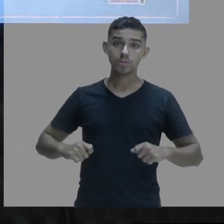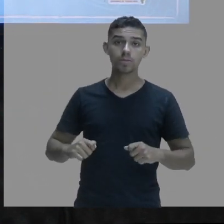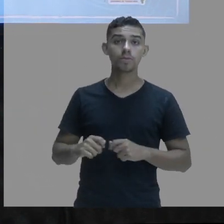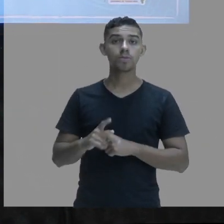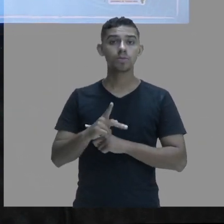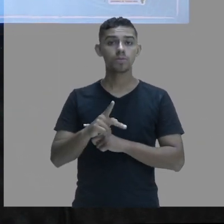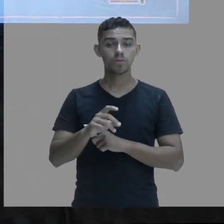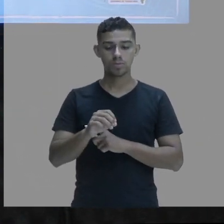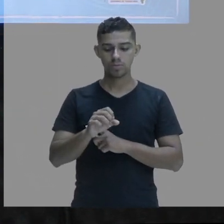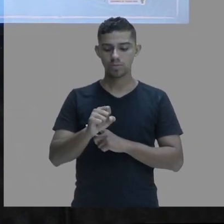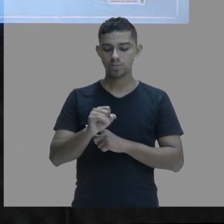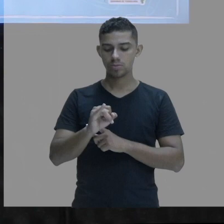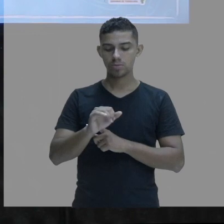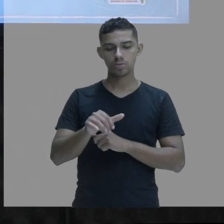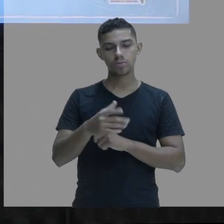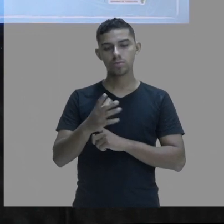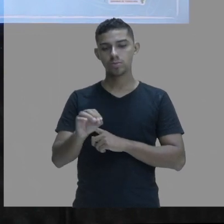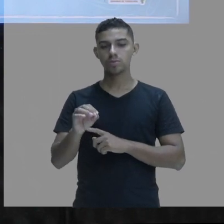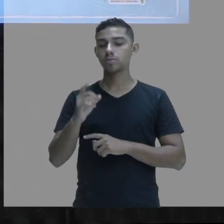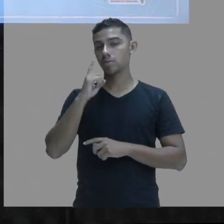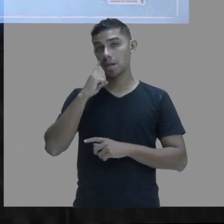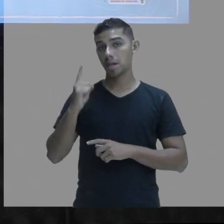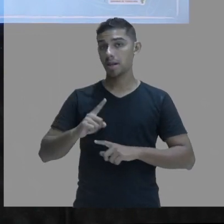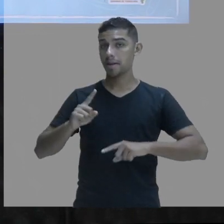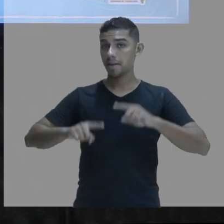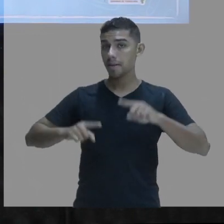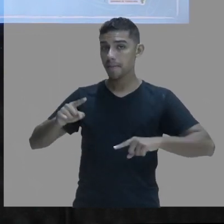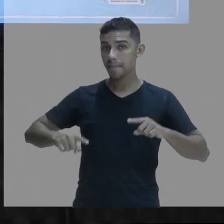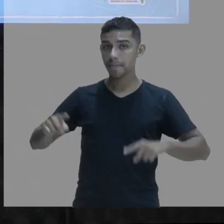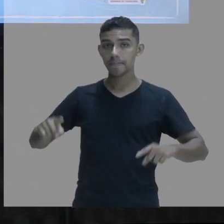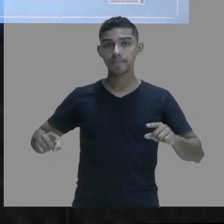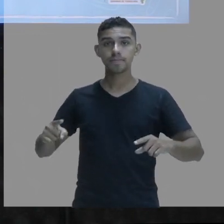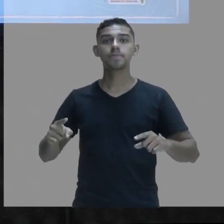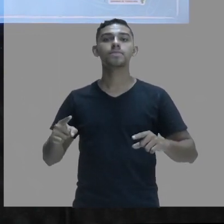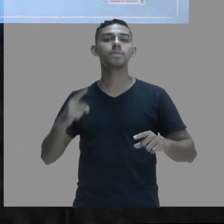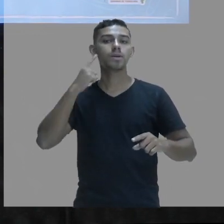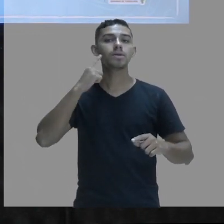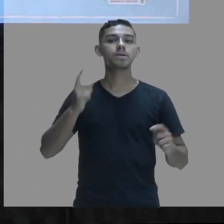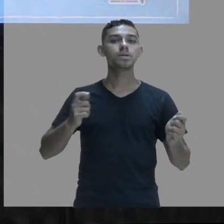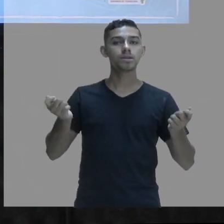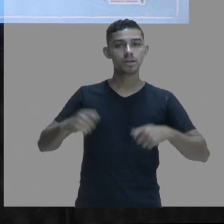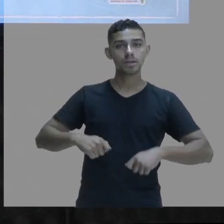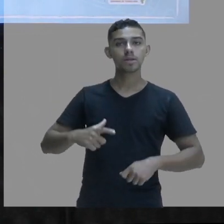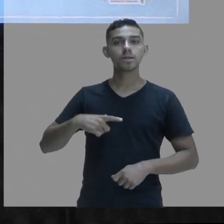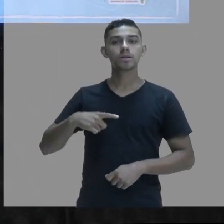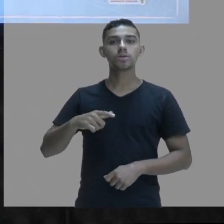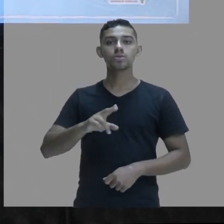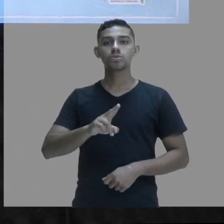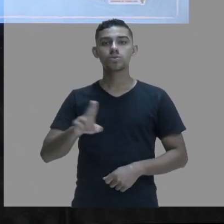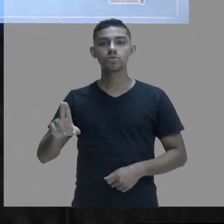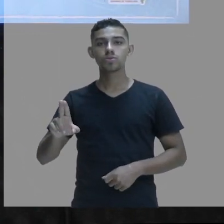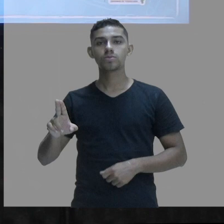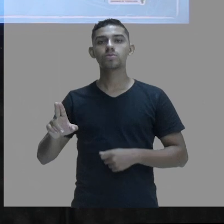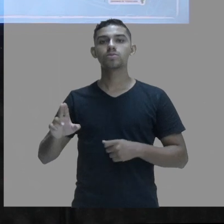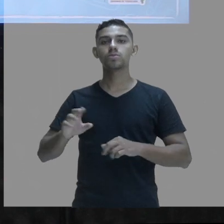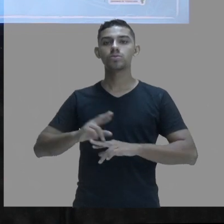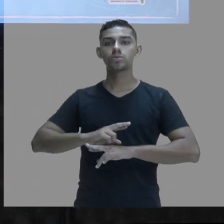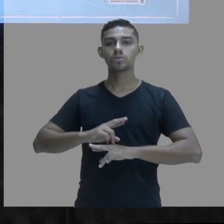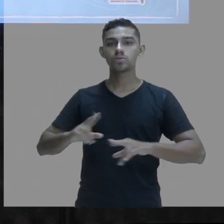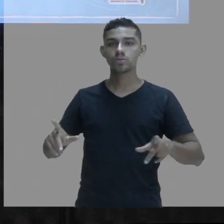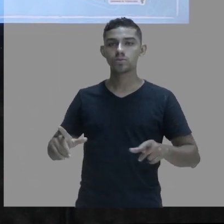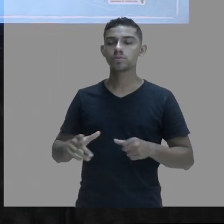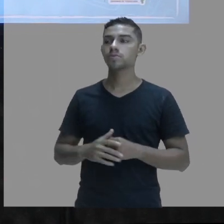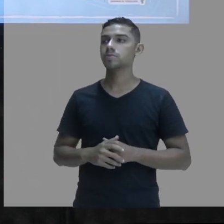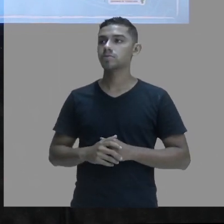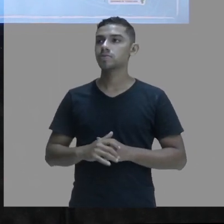posição, pode estar em outra. E aí, dependendo da posição, eu vou ter um nome diferente. Olha aqui o exemplo.